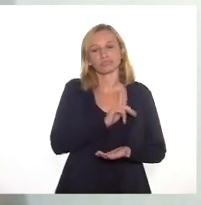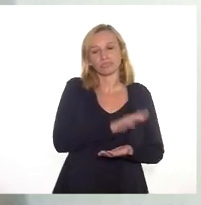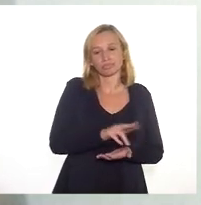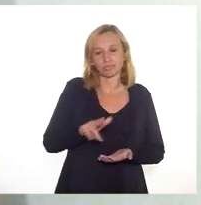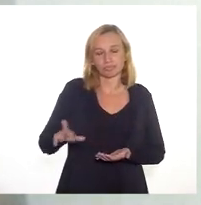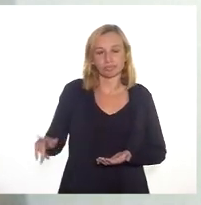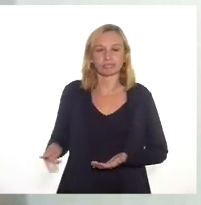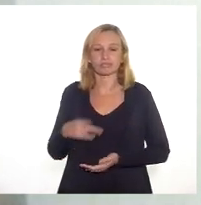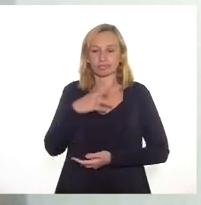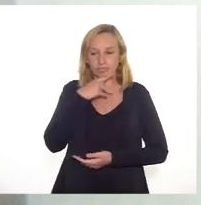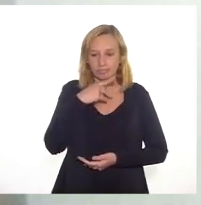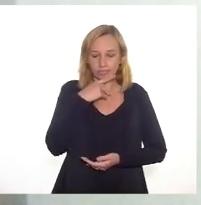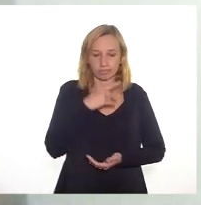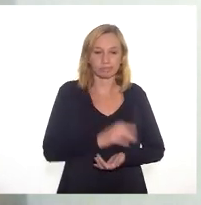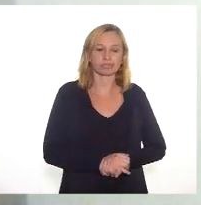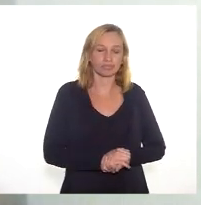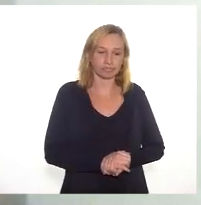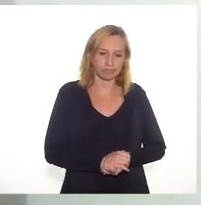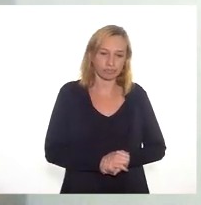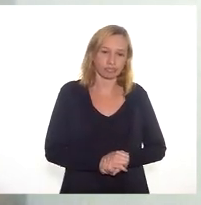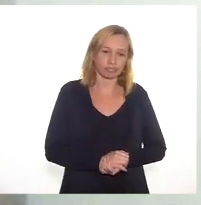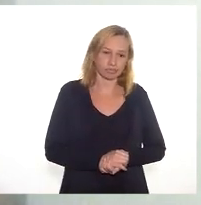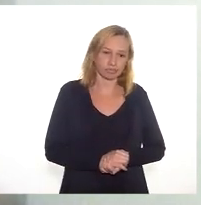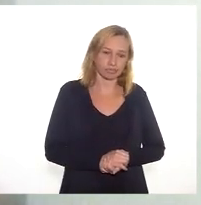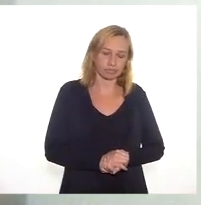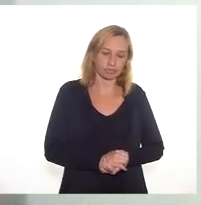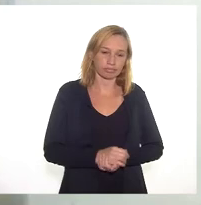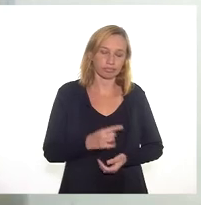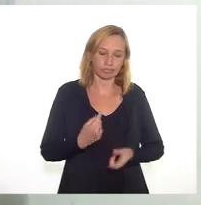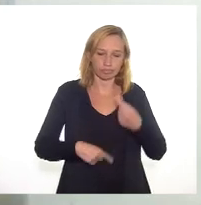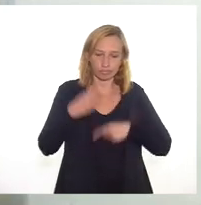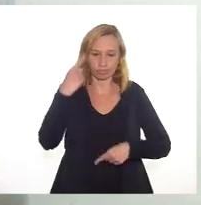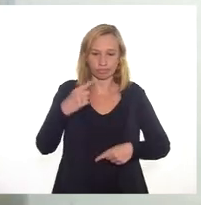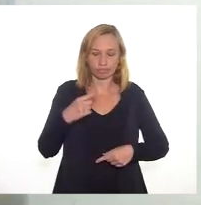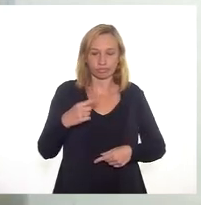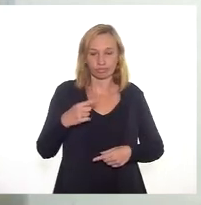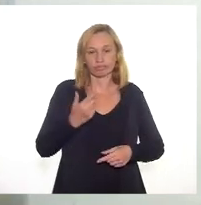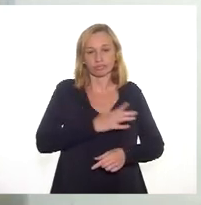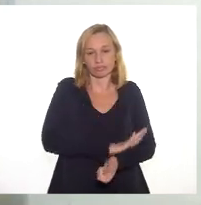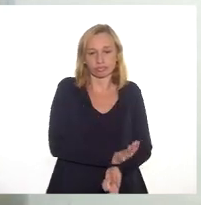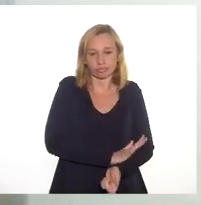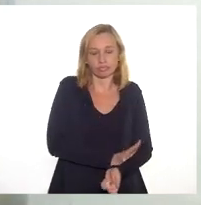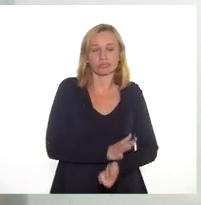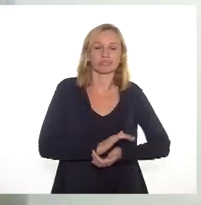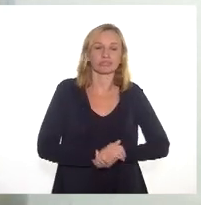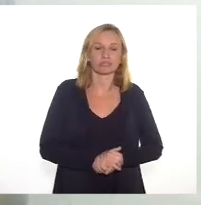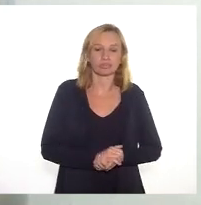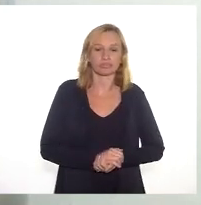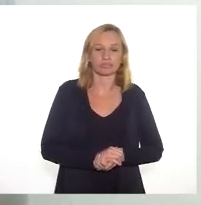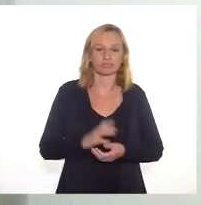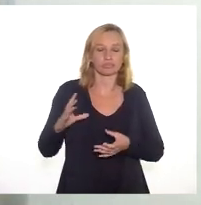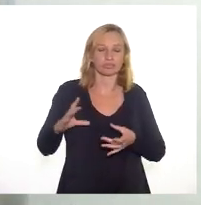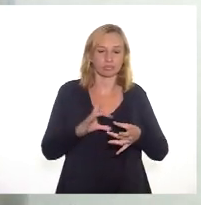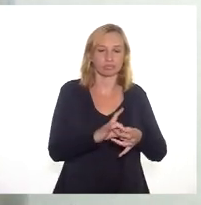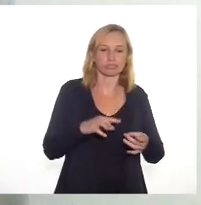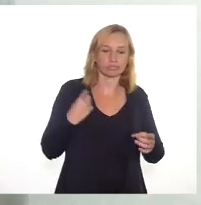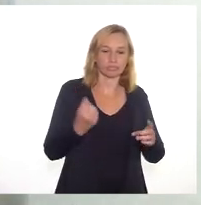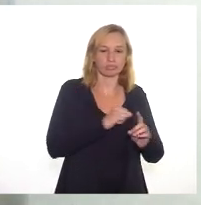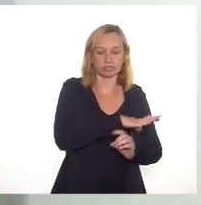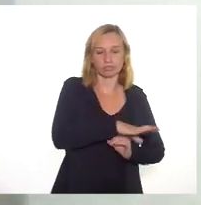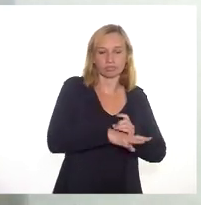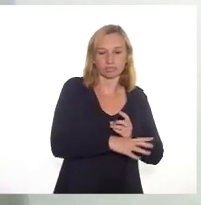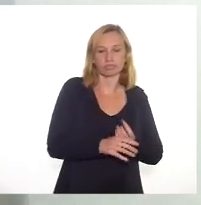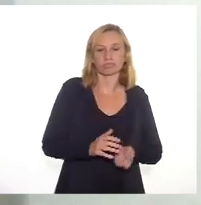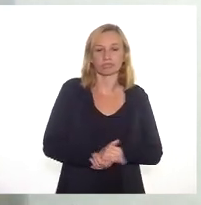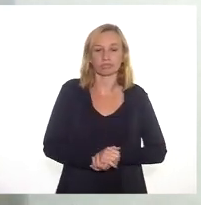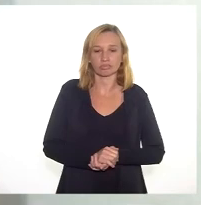matrizes religiosas. Para isso, a gente tem que superar o racismo que continua muito arraigado na nossa sociedade. Então, instituir o